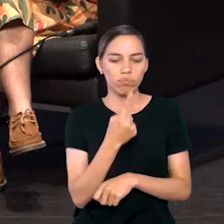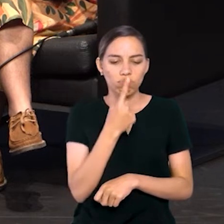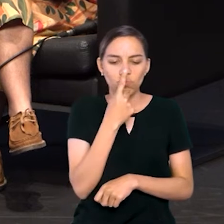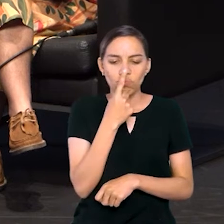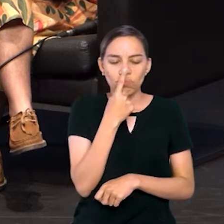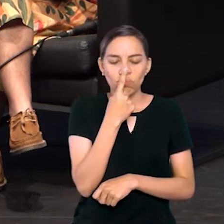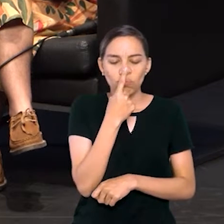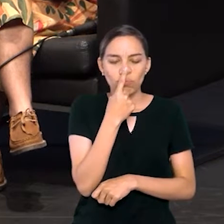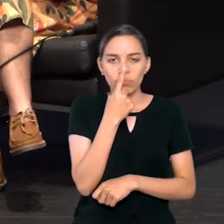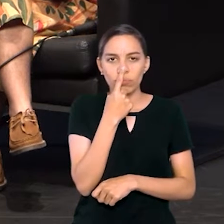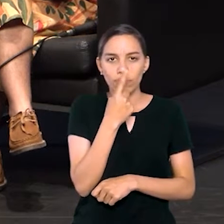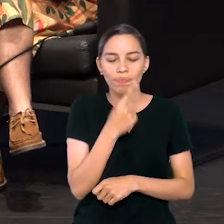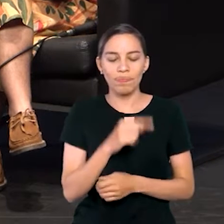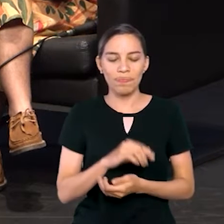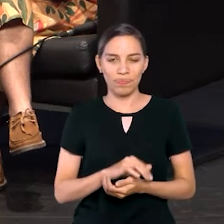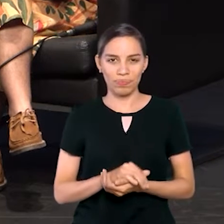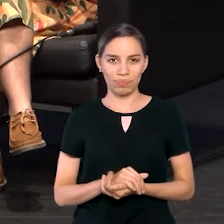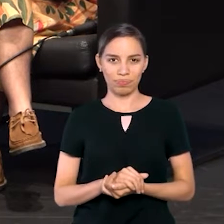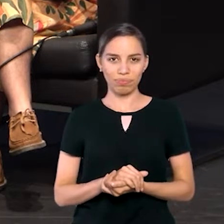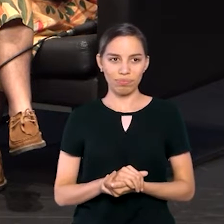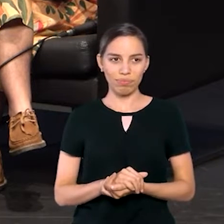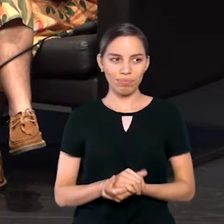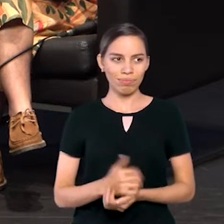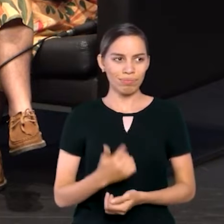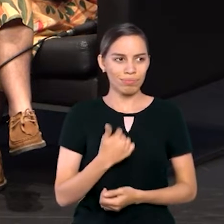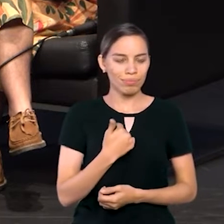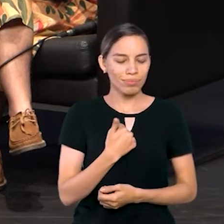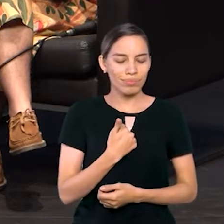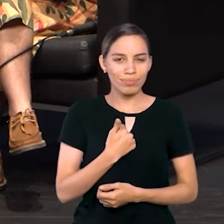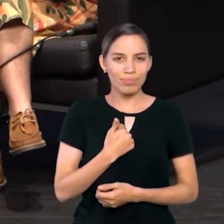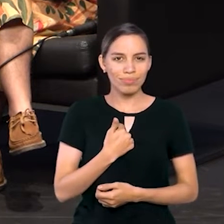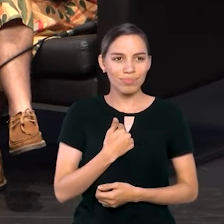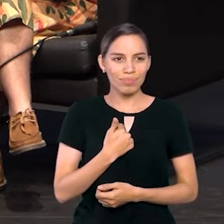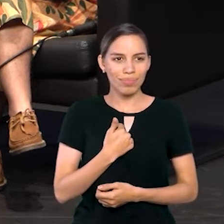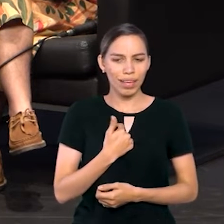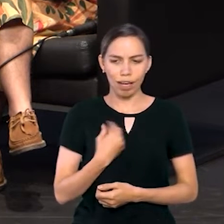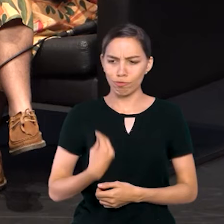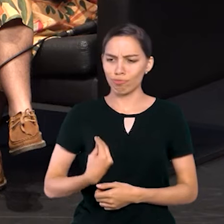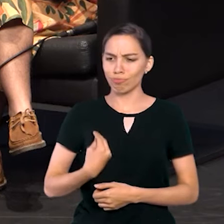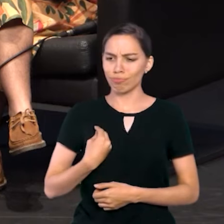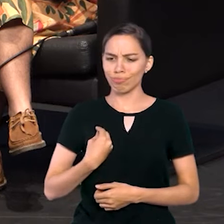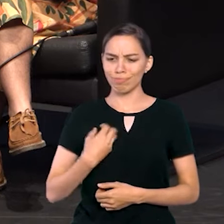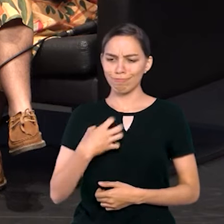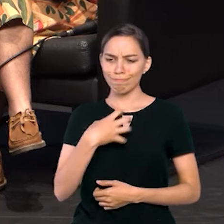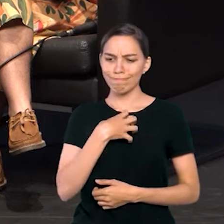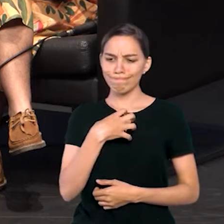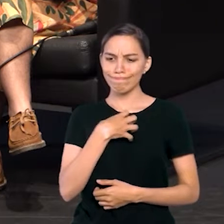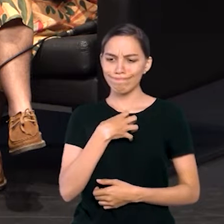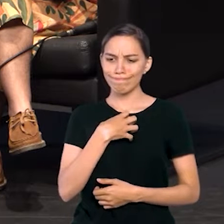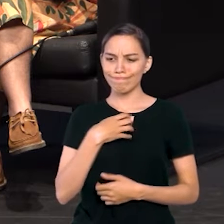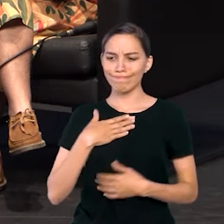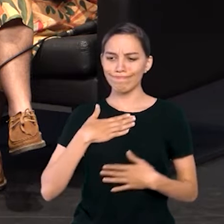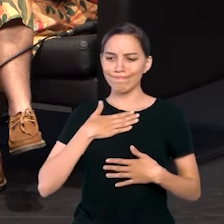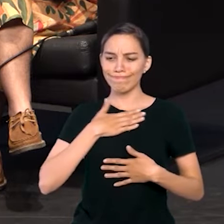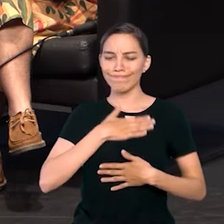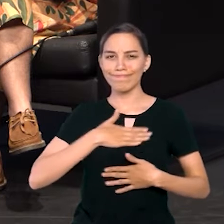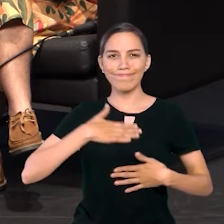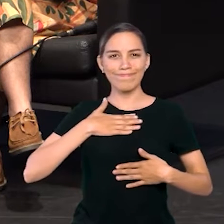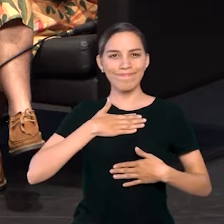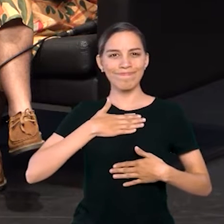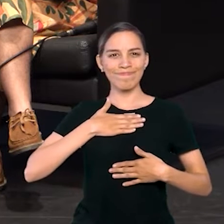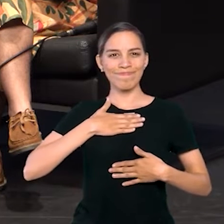de afeto. E eu estou muito presenteado com